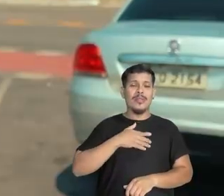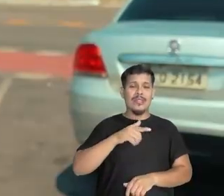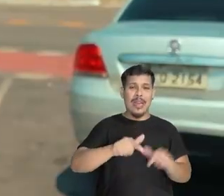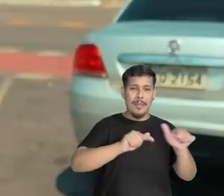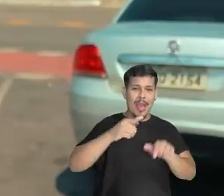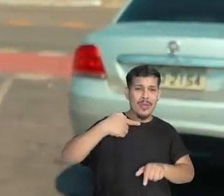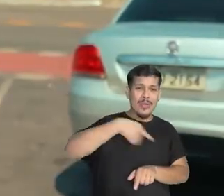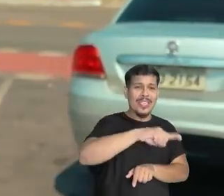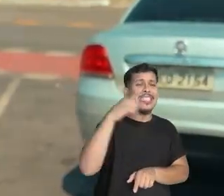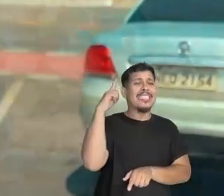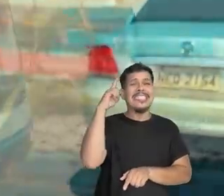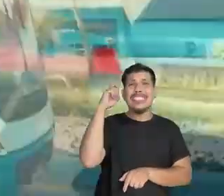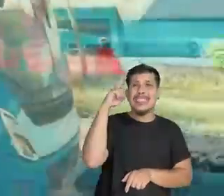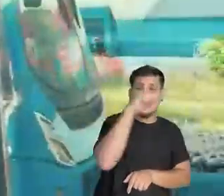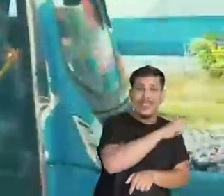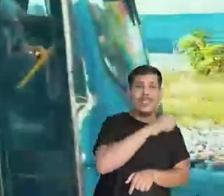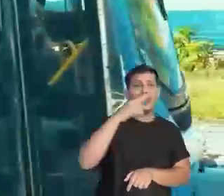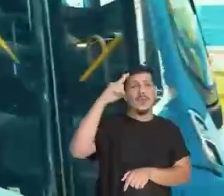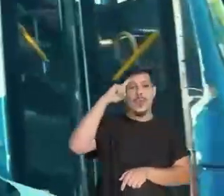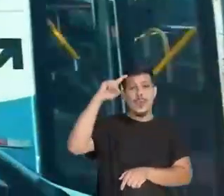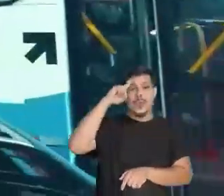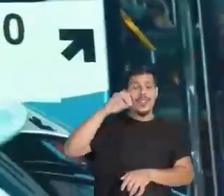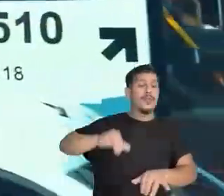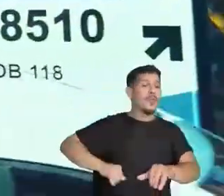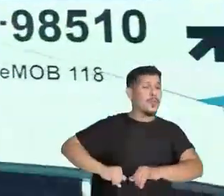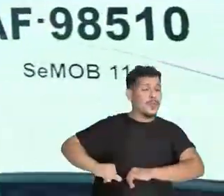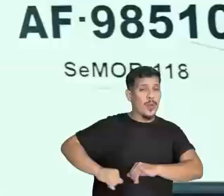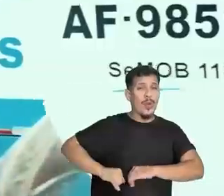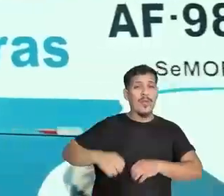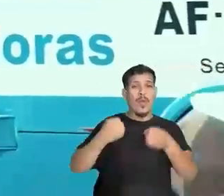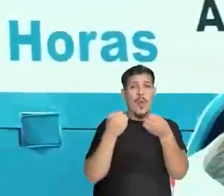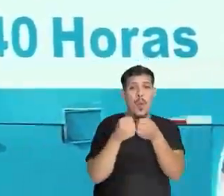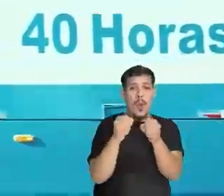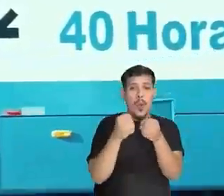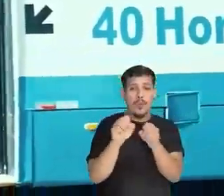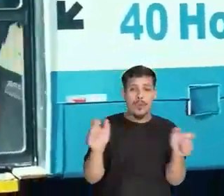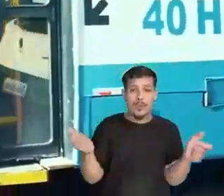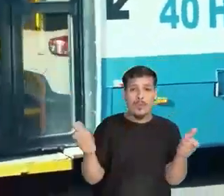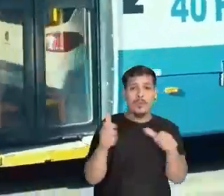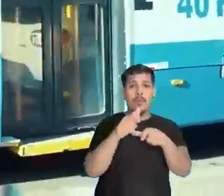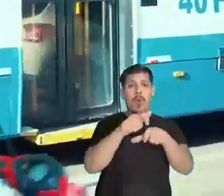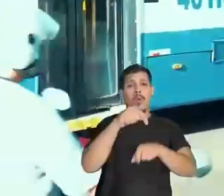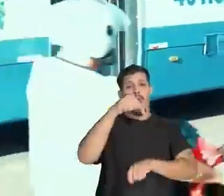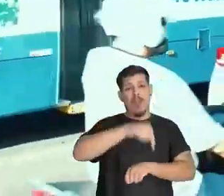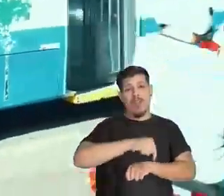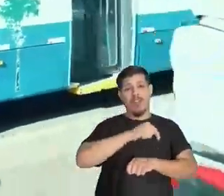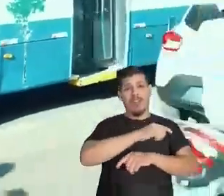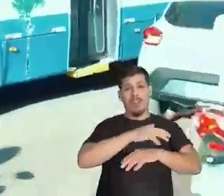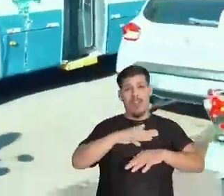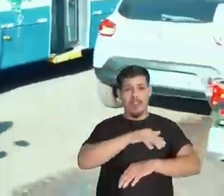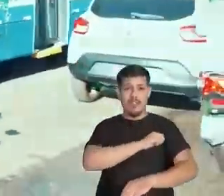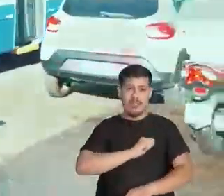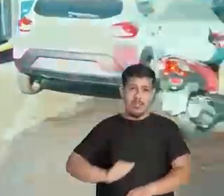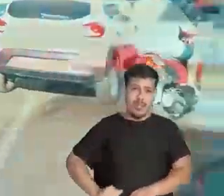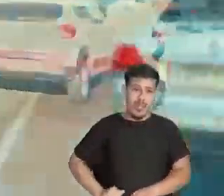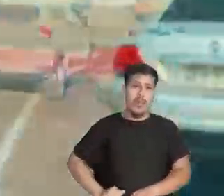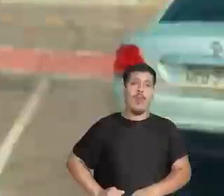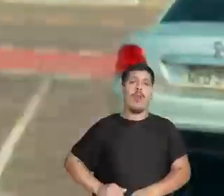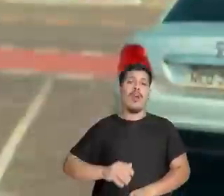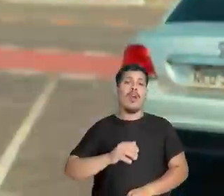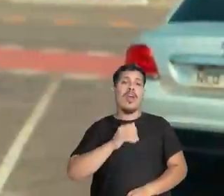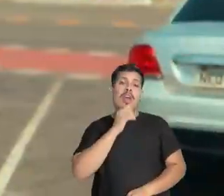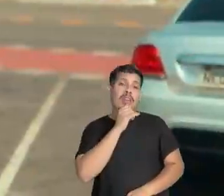A minha condução para o trabalho é muito difícil mesmo. Todos os dias eu sofro muito com a frota de poucos ônibus que temos aqui em